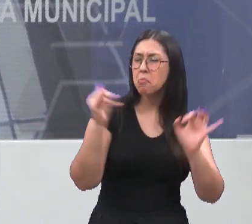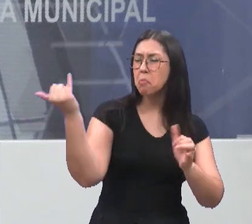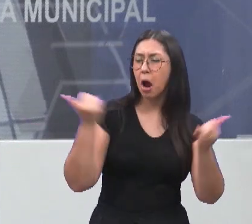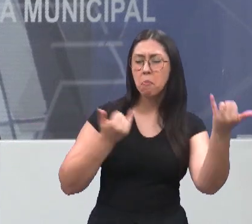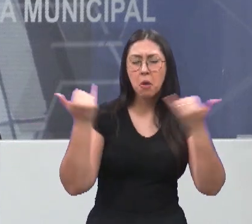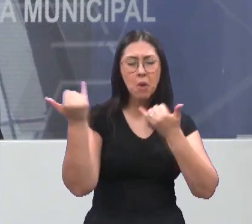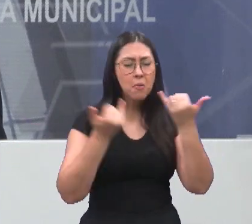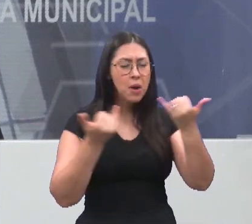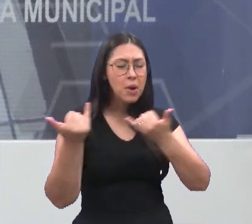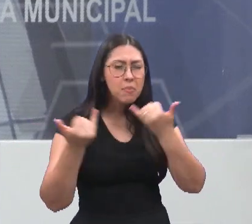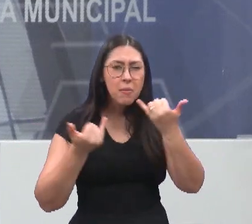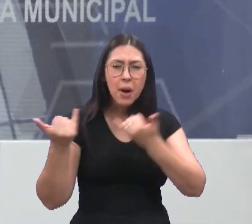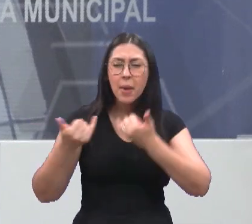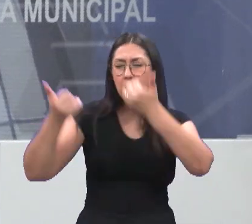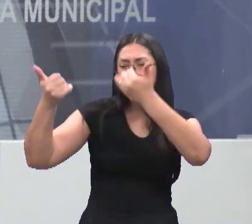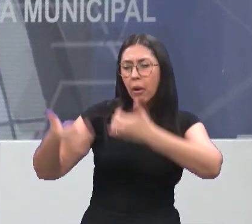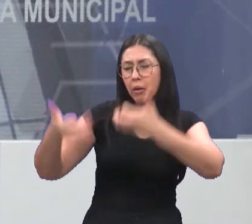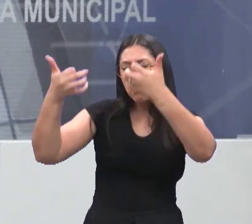muitos depoimentos,